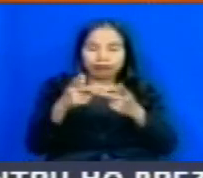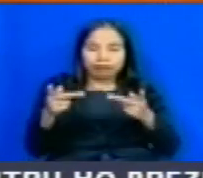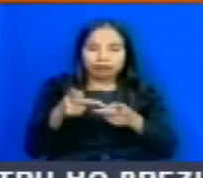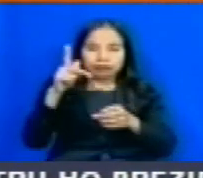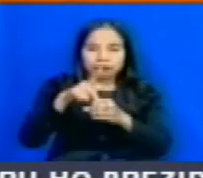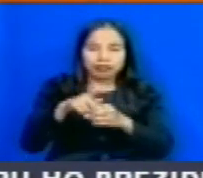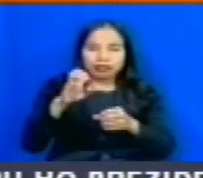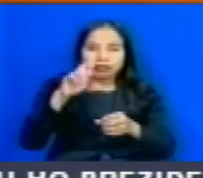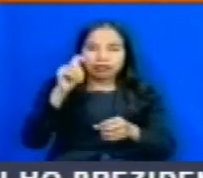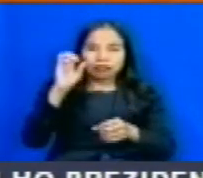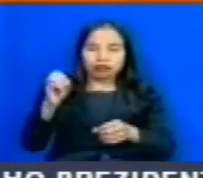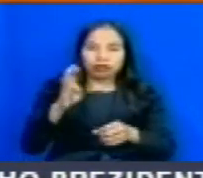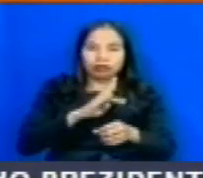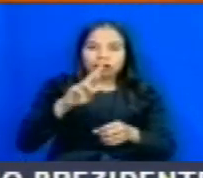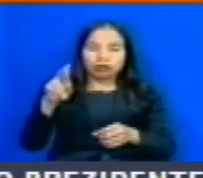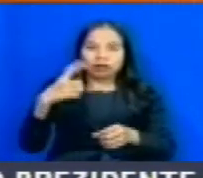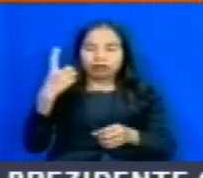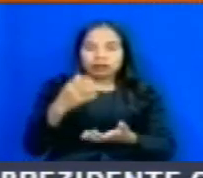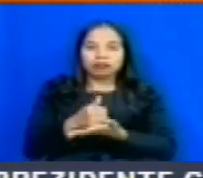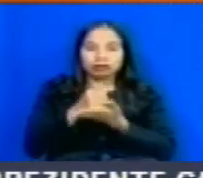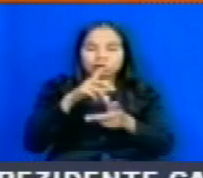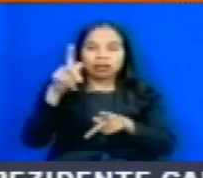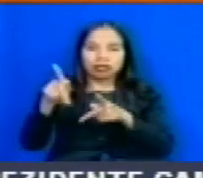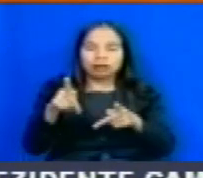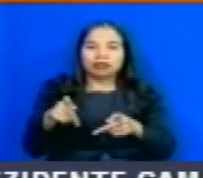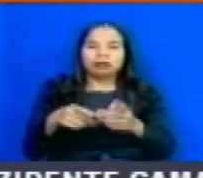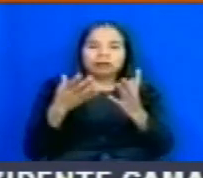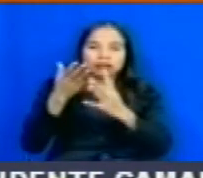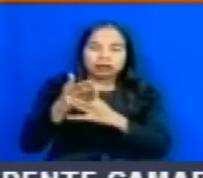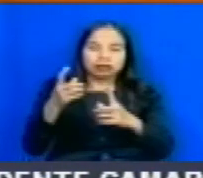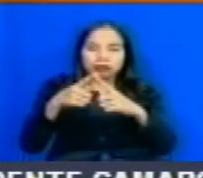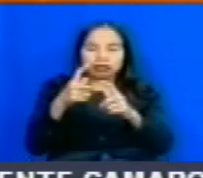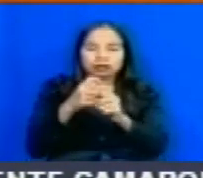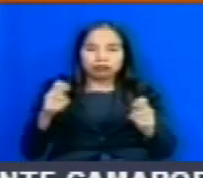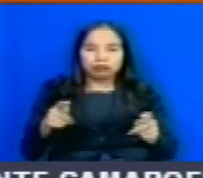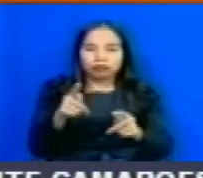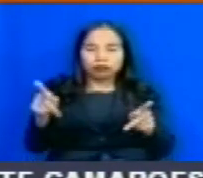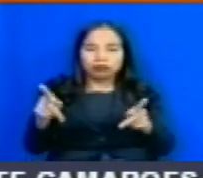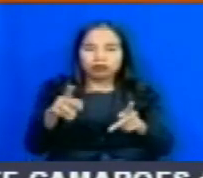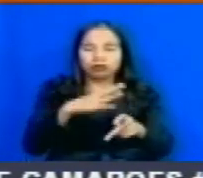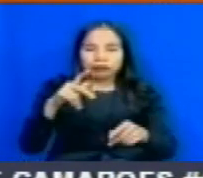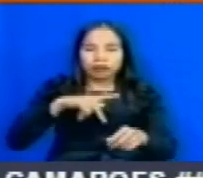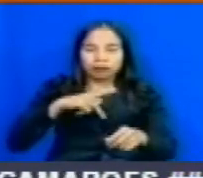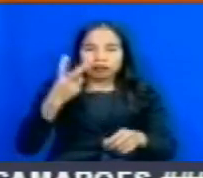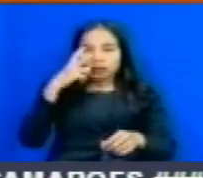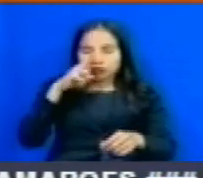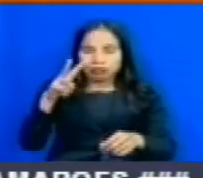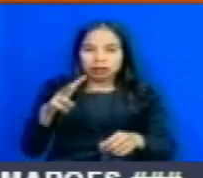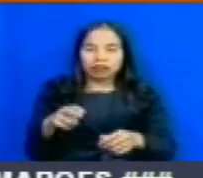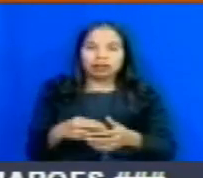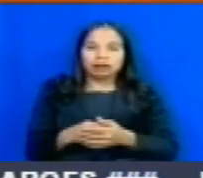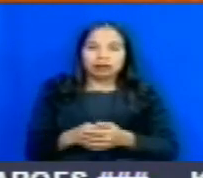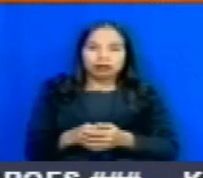Estação combustível é tão mais bebora na fato em atender cidadão na bem macacês sobre transporte público no privado. Tu irmã e da